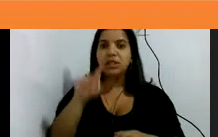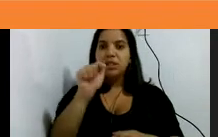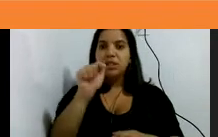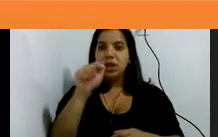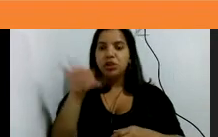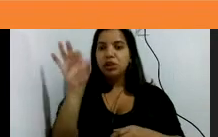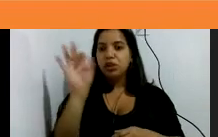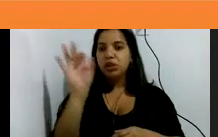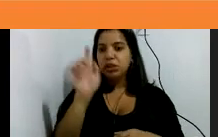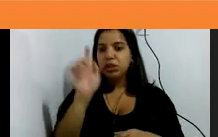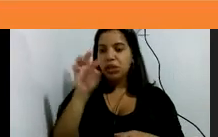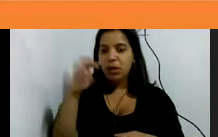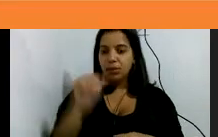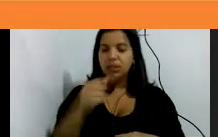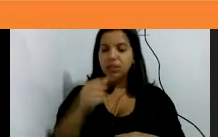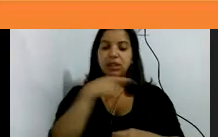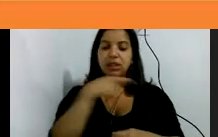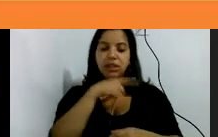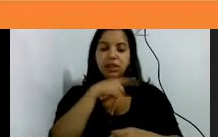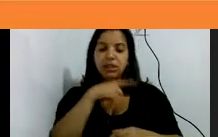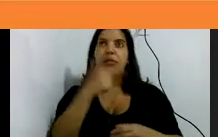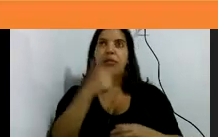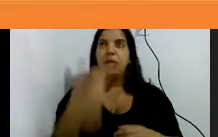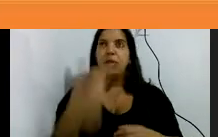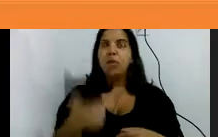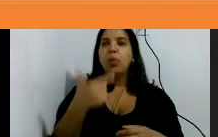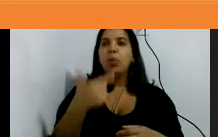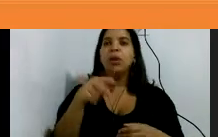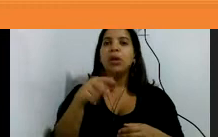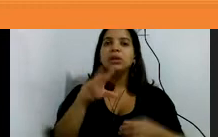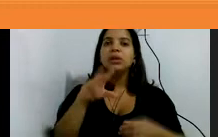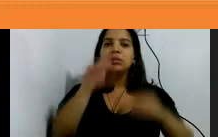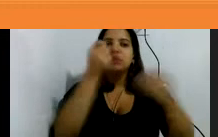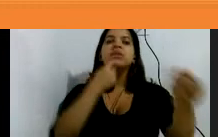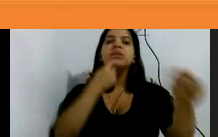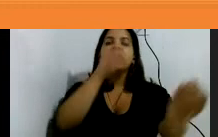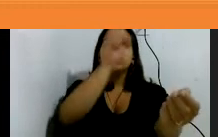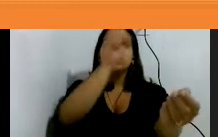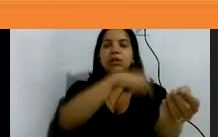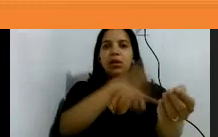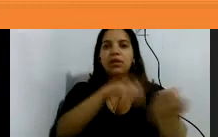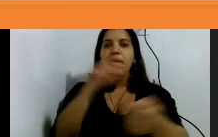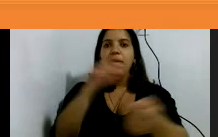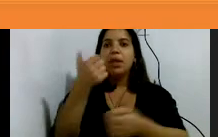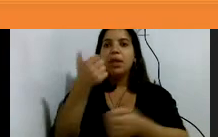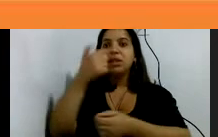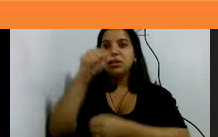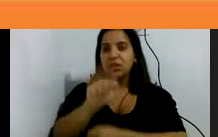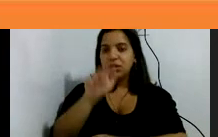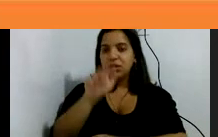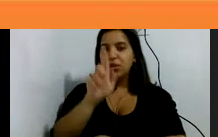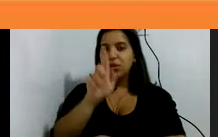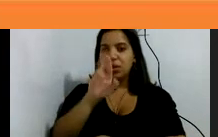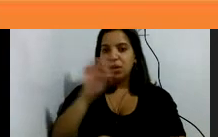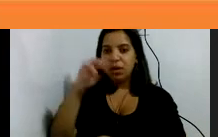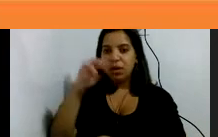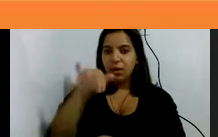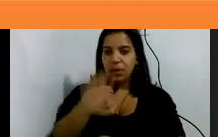e ele tomou 2 bolsas de sangue. A hemoglobina dele foi para 17 gramas por decilitro.